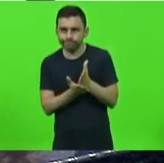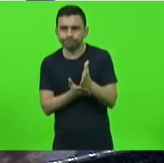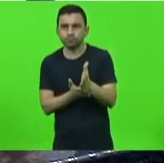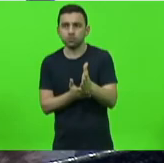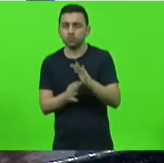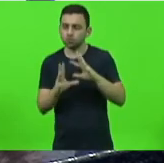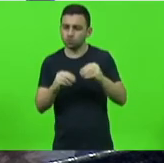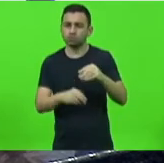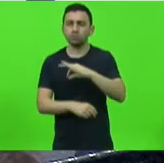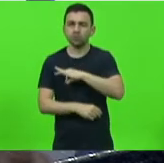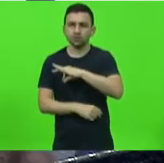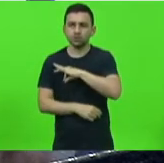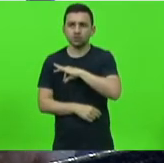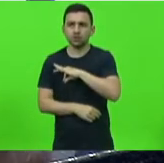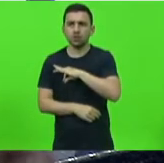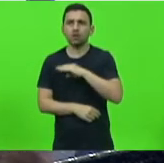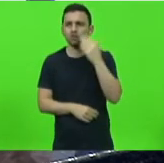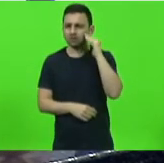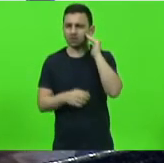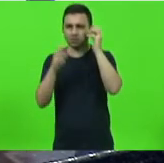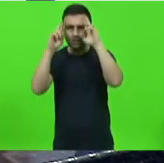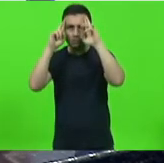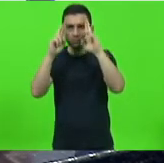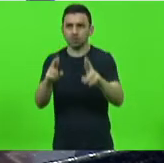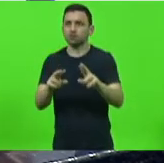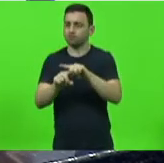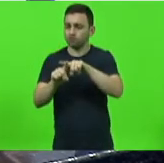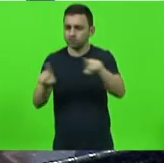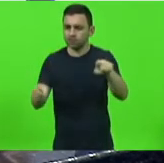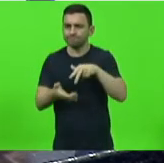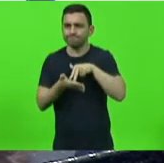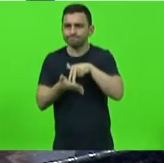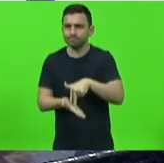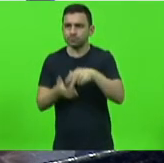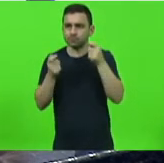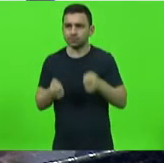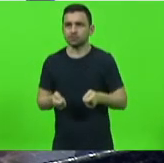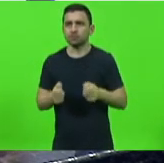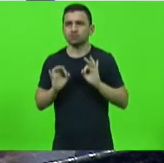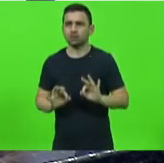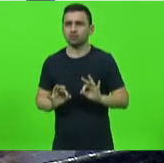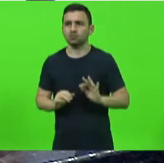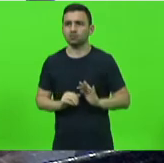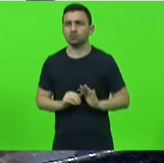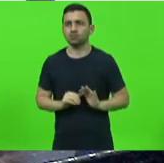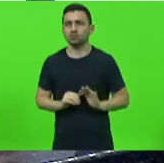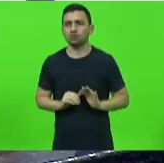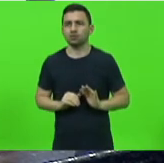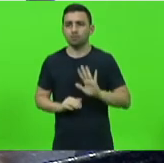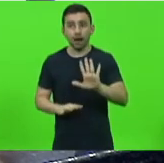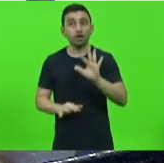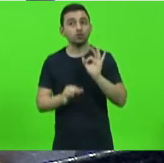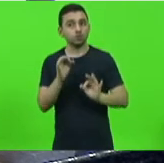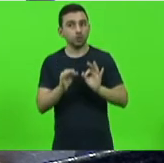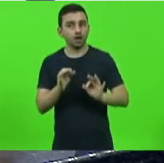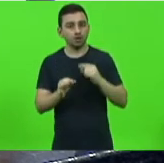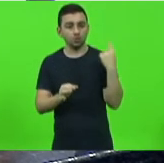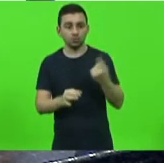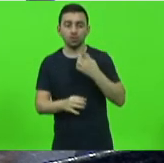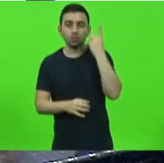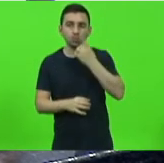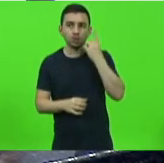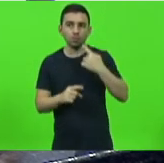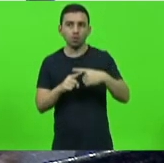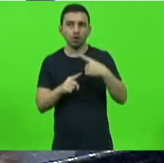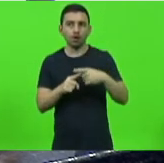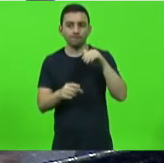Santa Catarina. Entendo e respeito, é a posição de vocês. Vocês estão corretos? Mas jamais julguem um parlamentar por votar